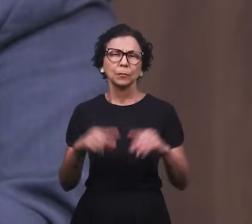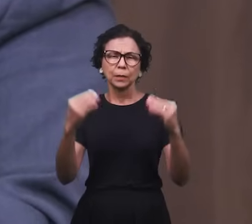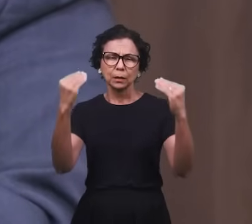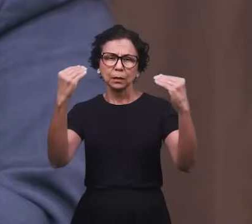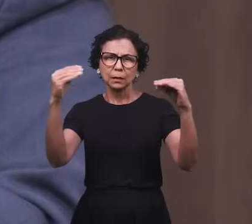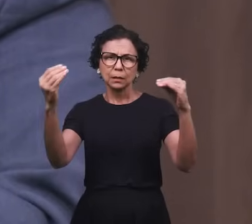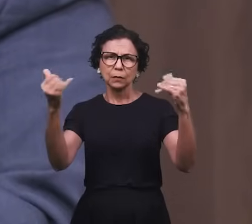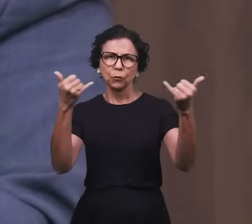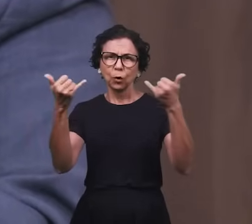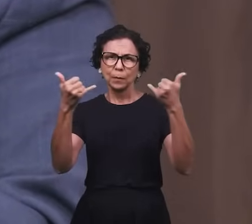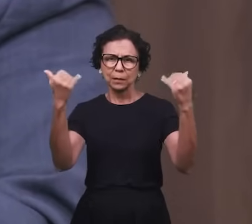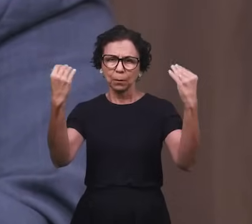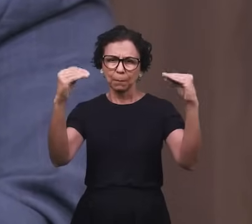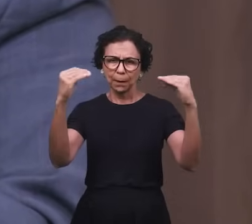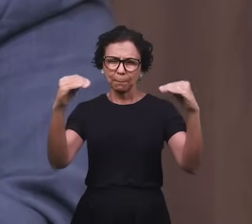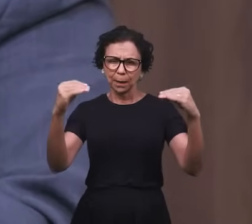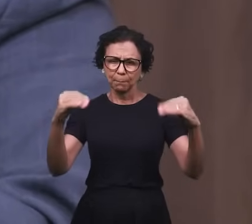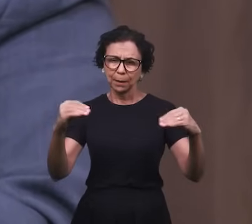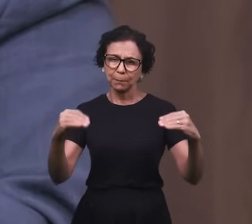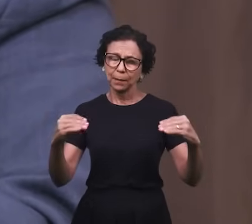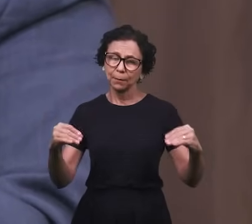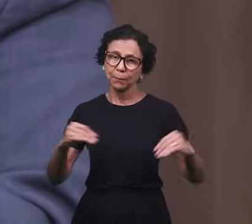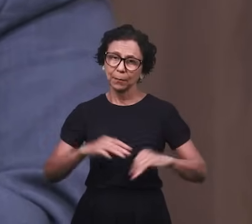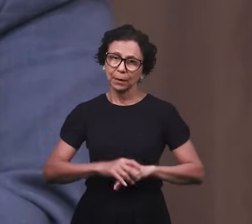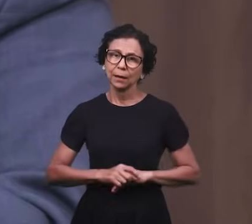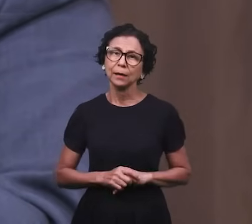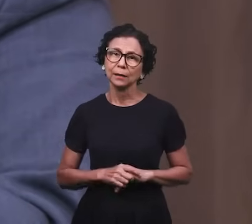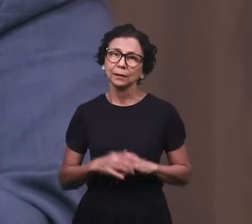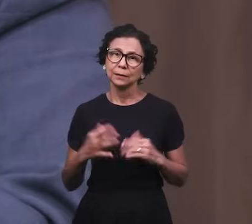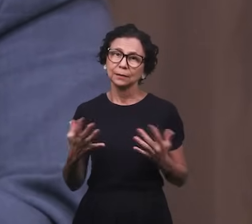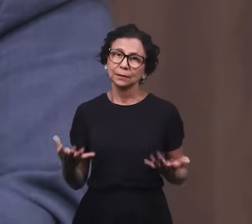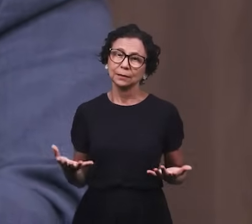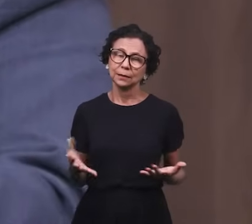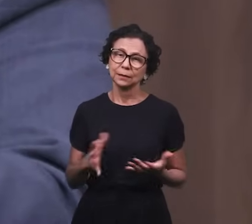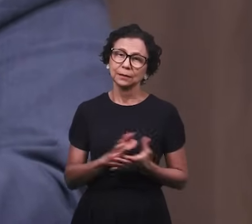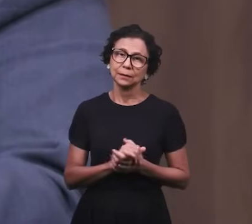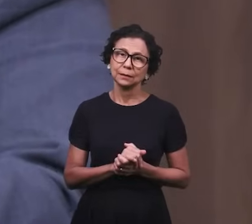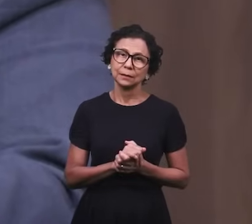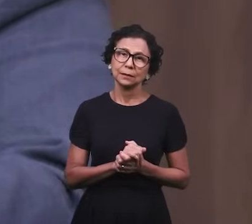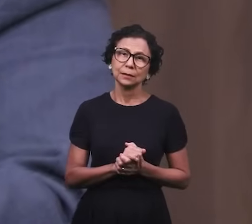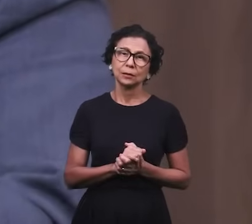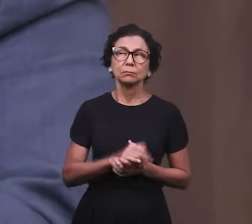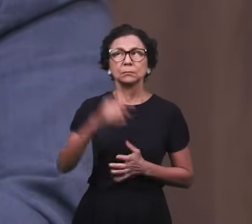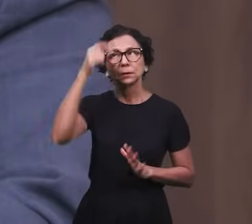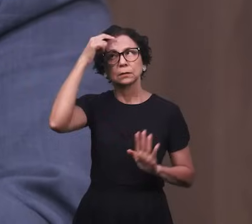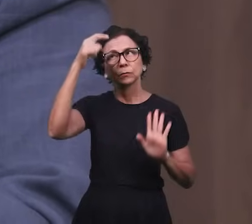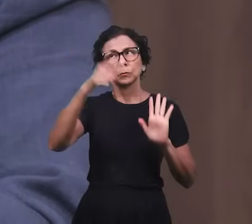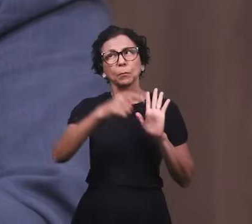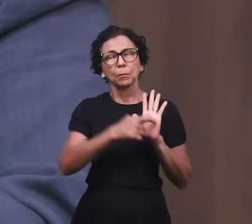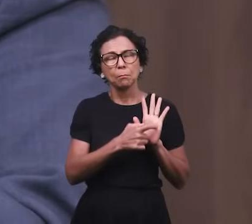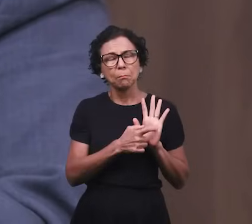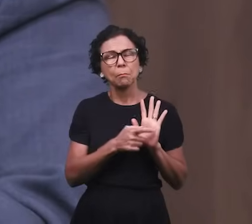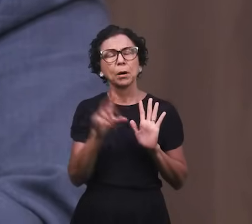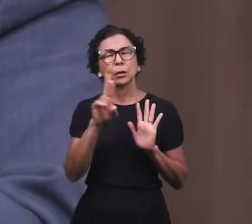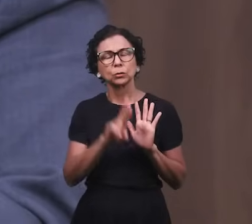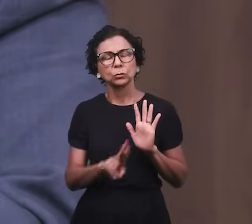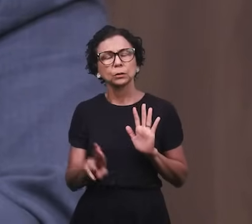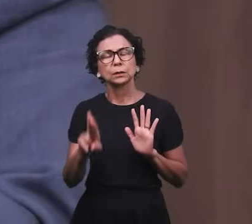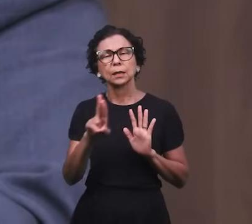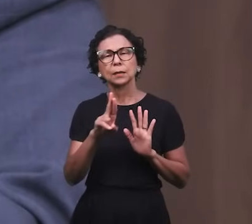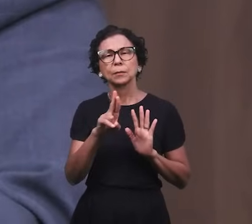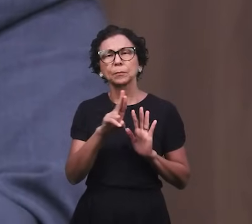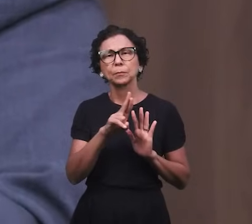segurança, porque a nossa vida hoje está na nuvem. Então, do mesmo jeito que a inteligência artificial pode ser usada para o bem, ela pode ser usada para